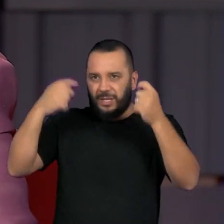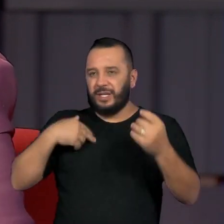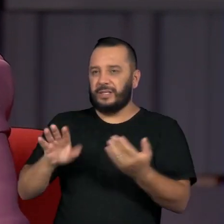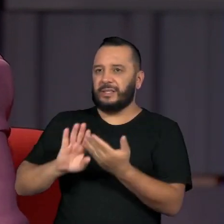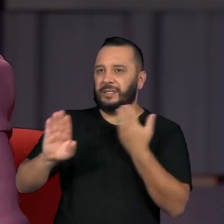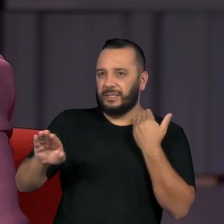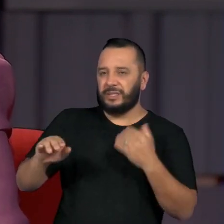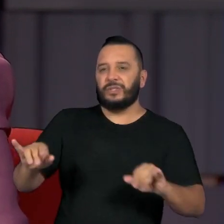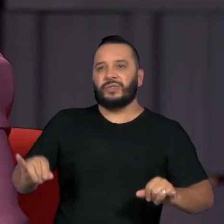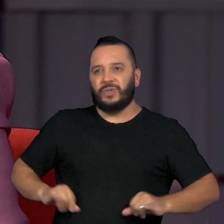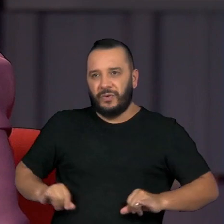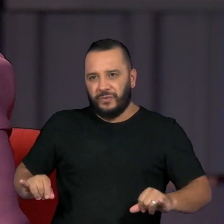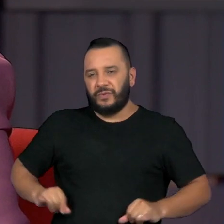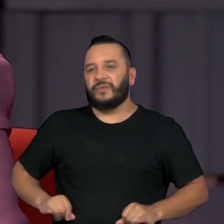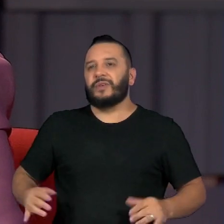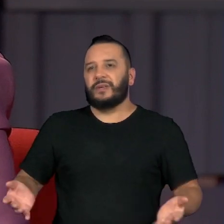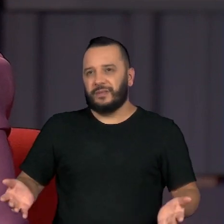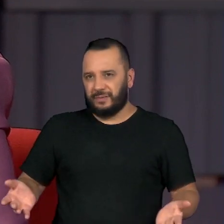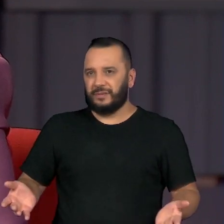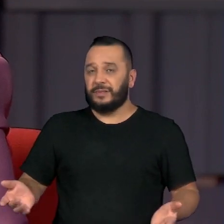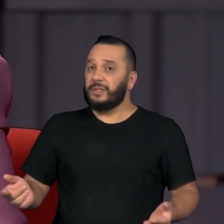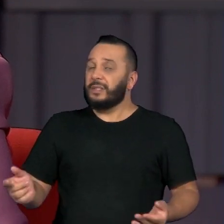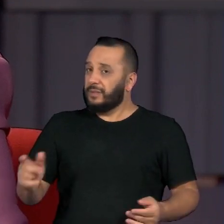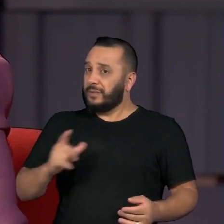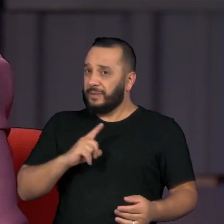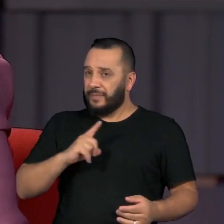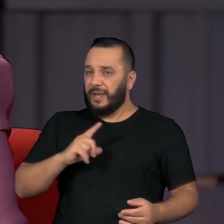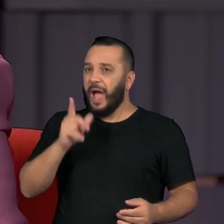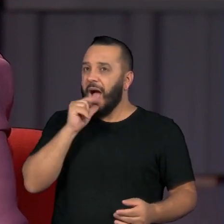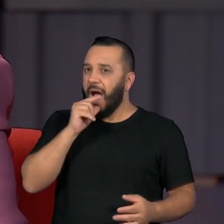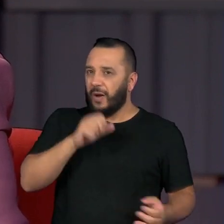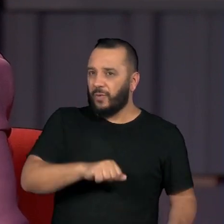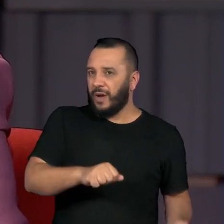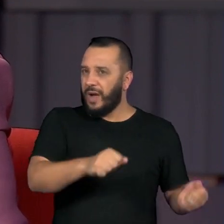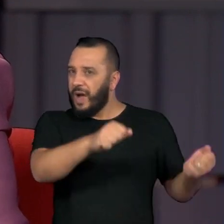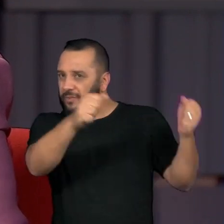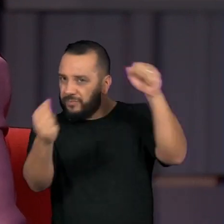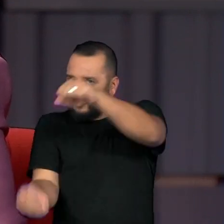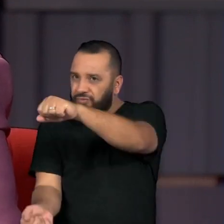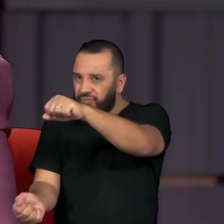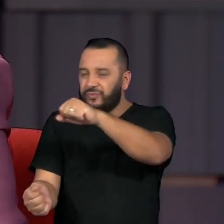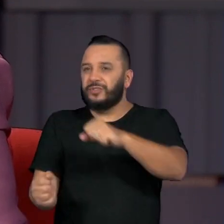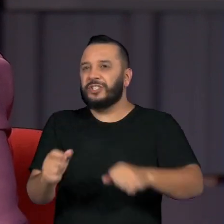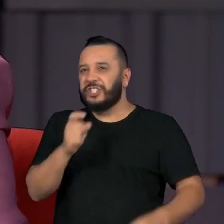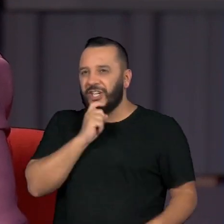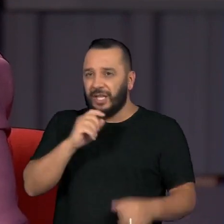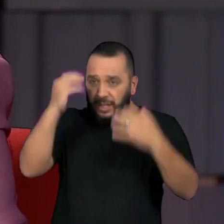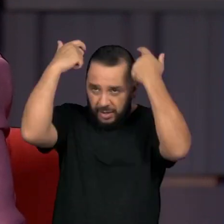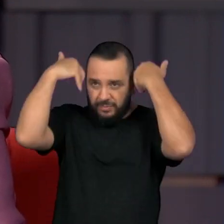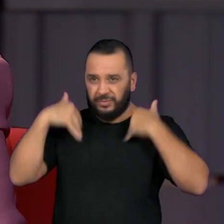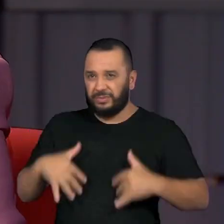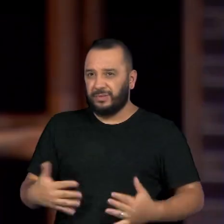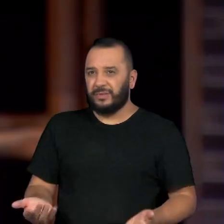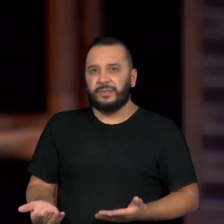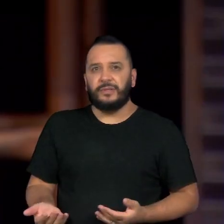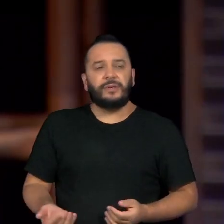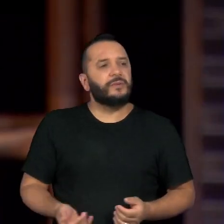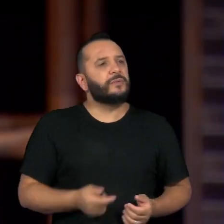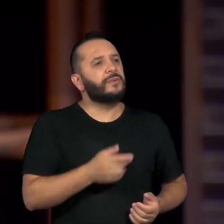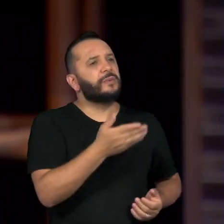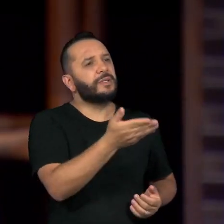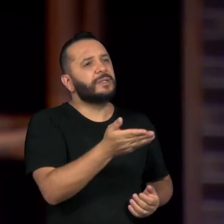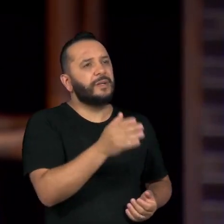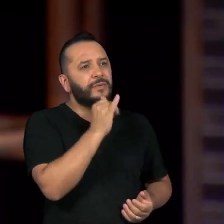de sofrer bullying, de levar balde de água na cabeça, como já aconteceu. Nenhuma criança O deveria que você passar por isso. diz para